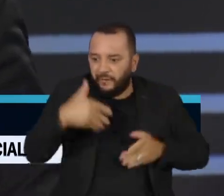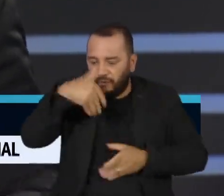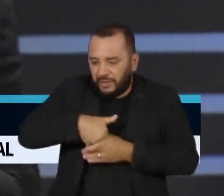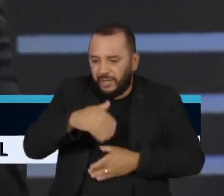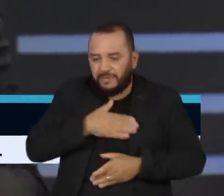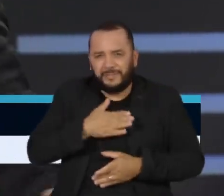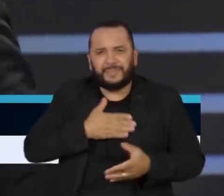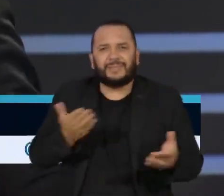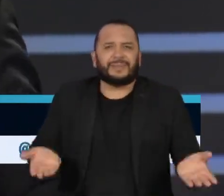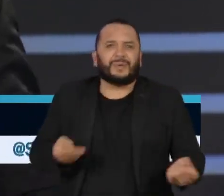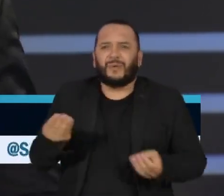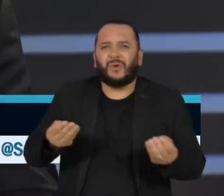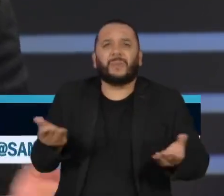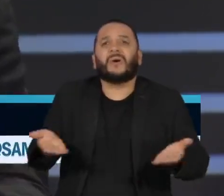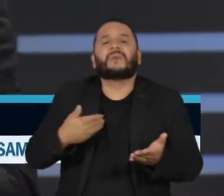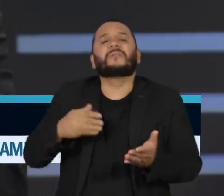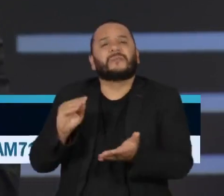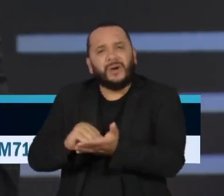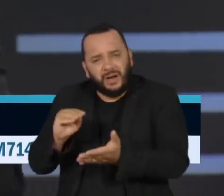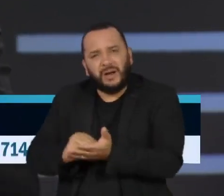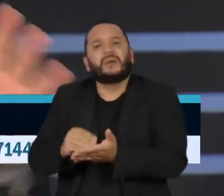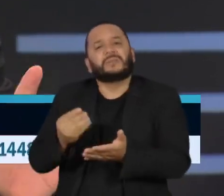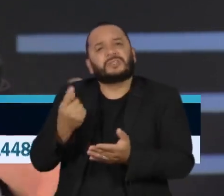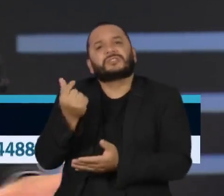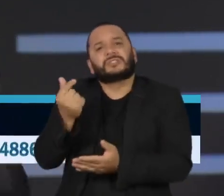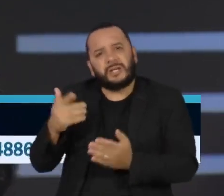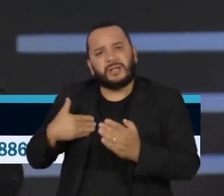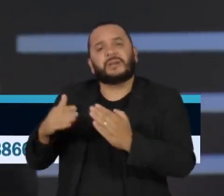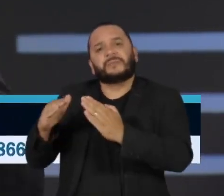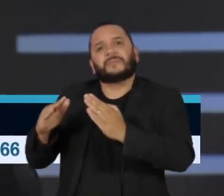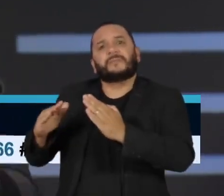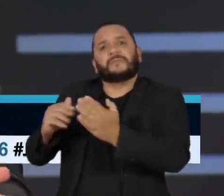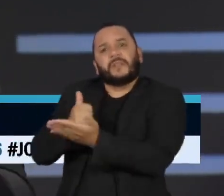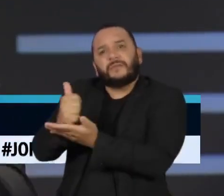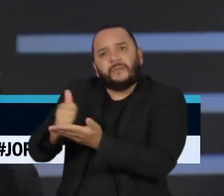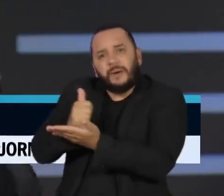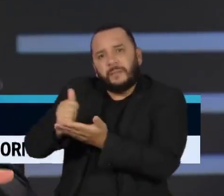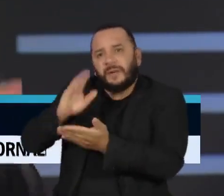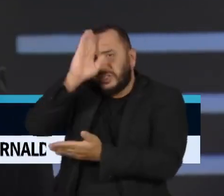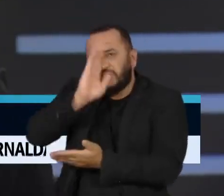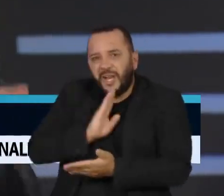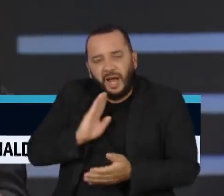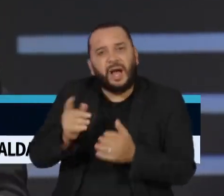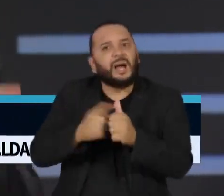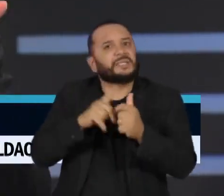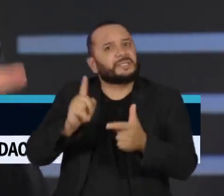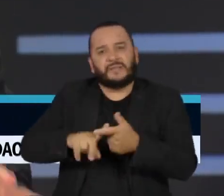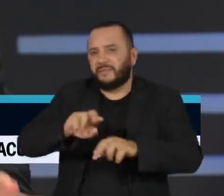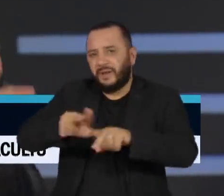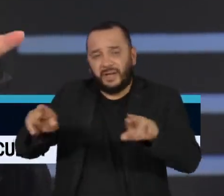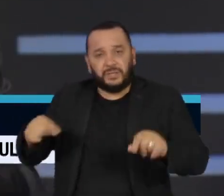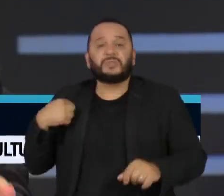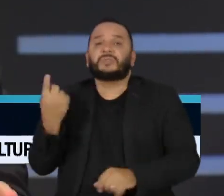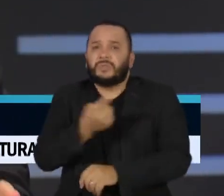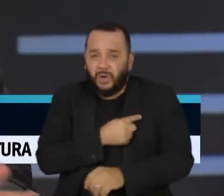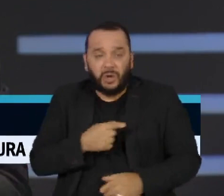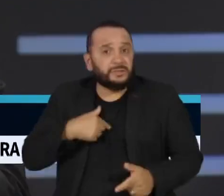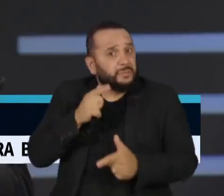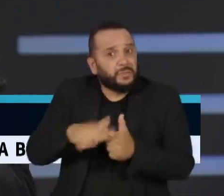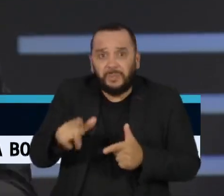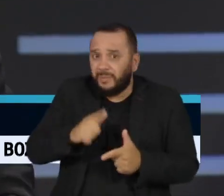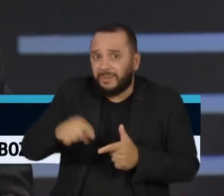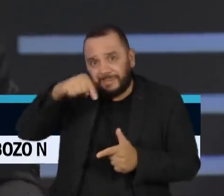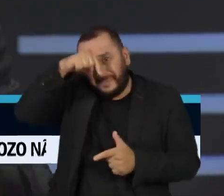faltando dinheiro para aqui agora Farmácia Popular tá faltando dinheiro para tudo teve uma Ele tá vivendo momento de pane seca desse país